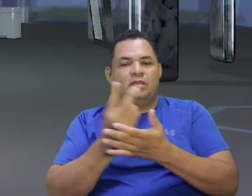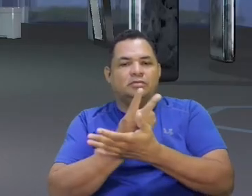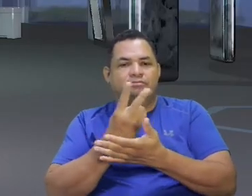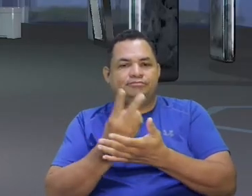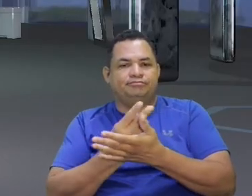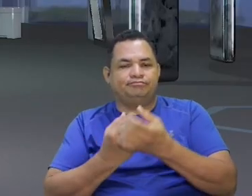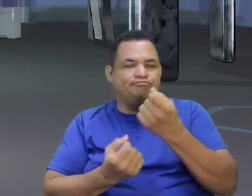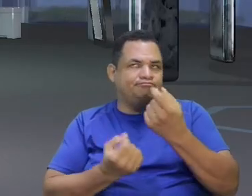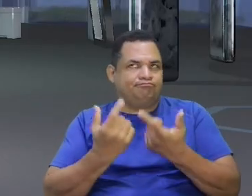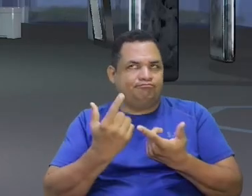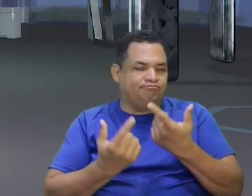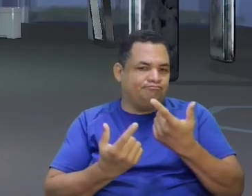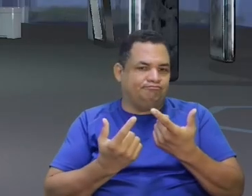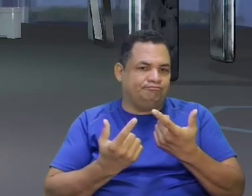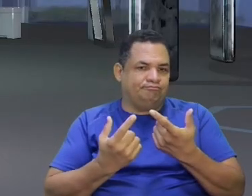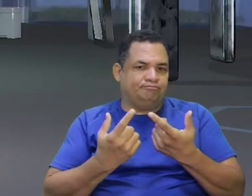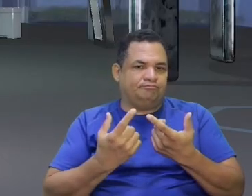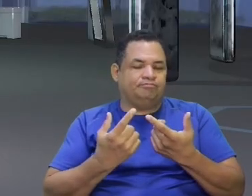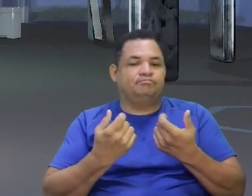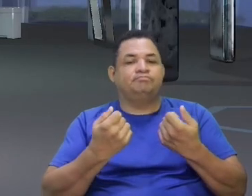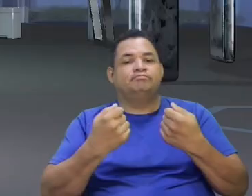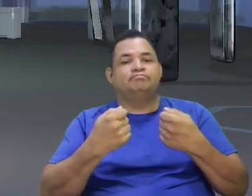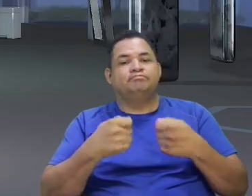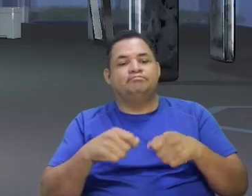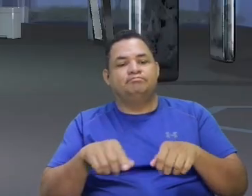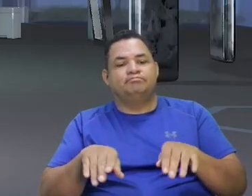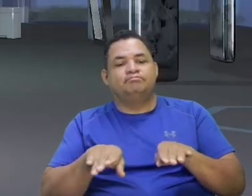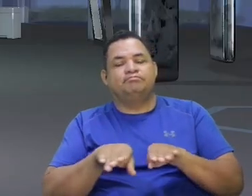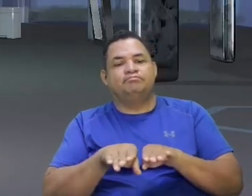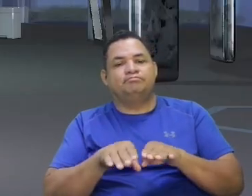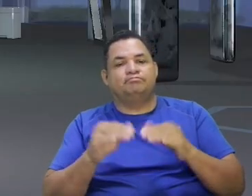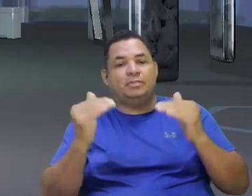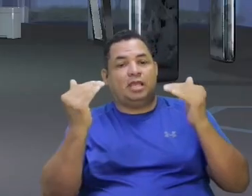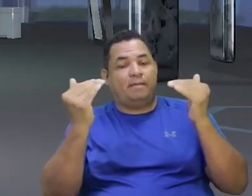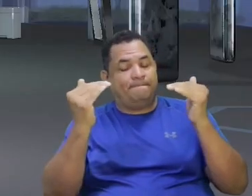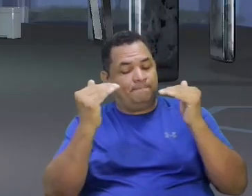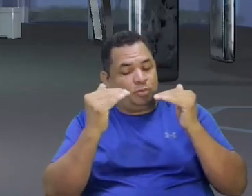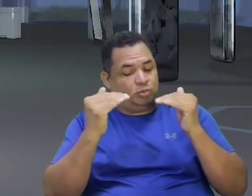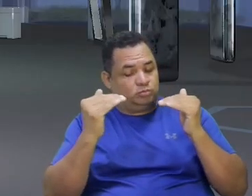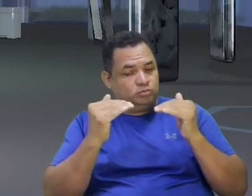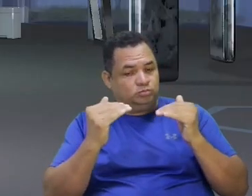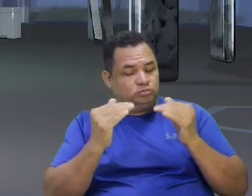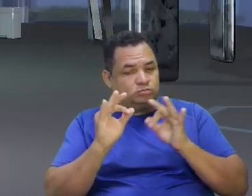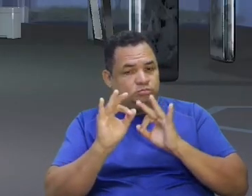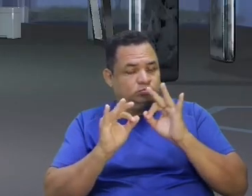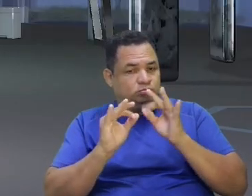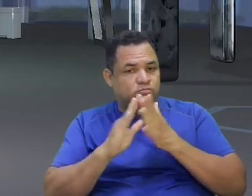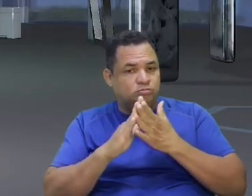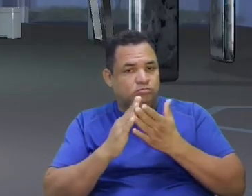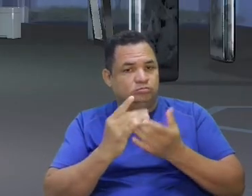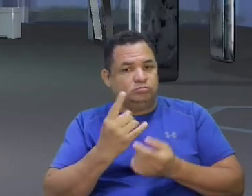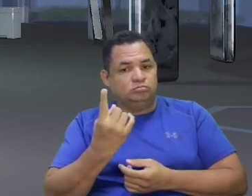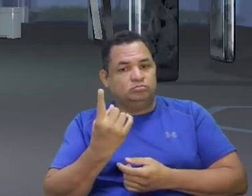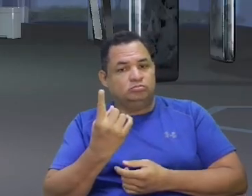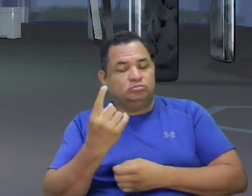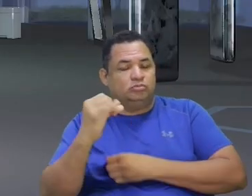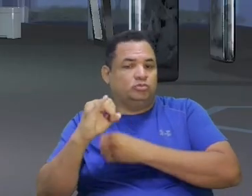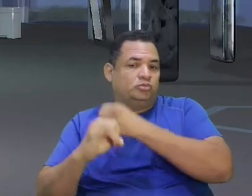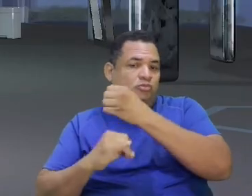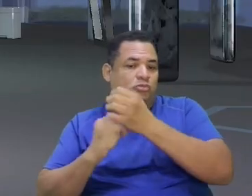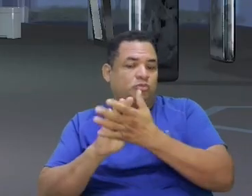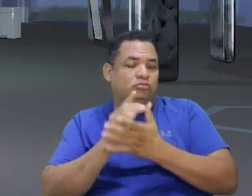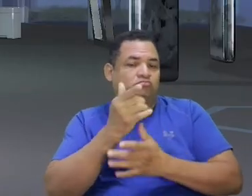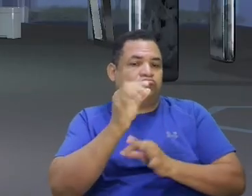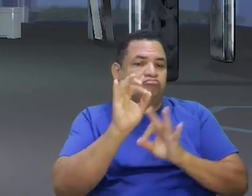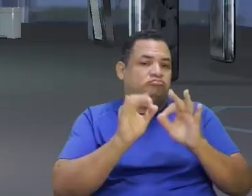errada em algumas situações. Pode ter a coincidência de você pegar um íon ou